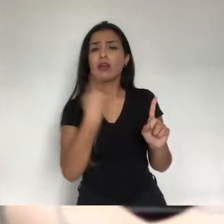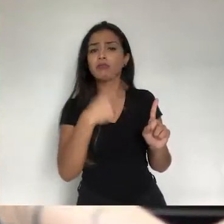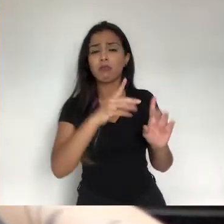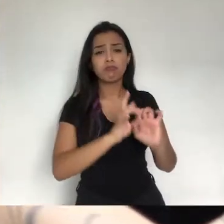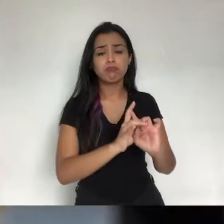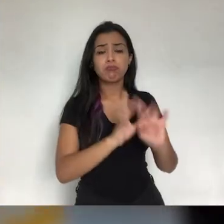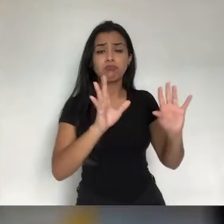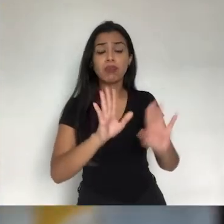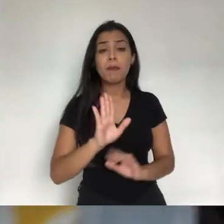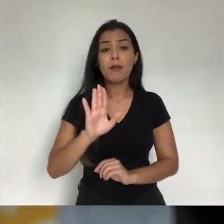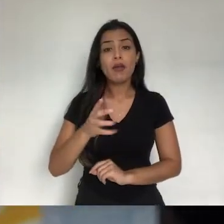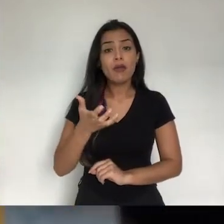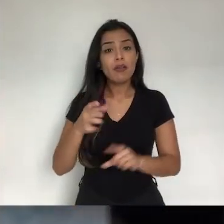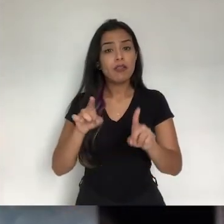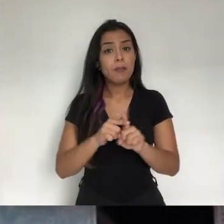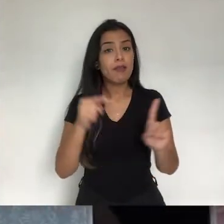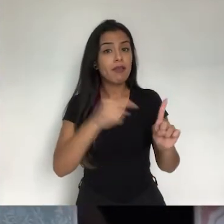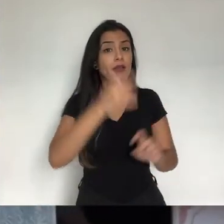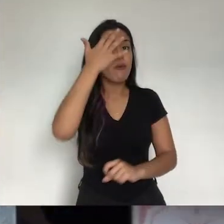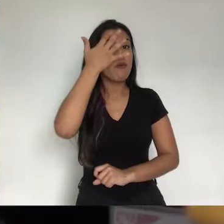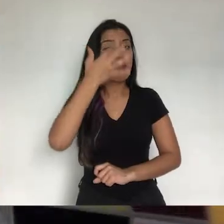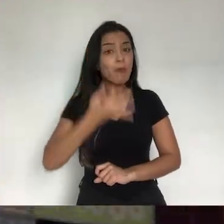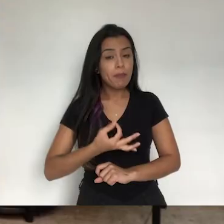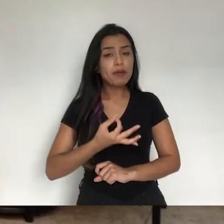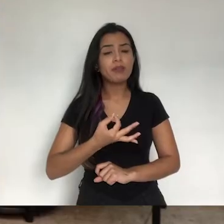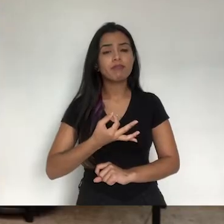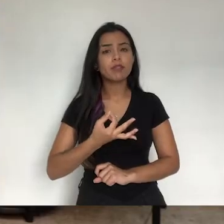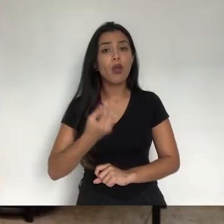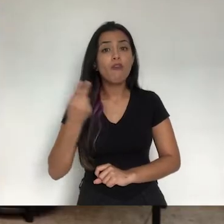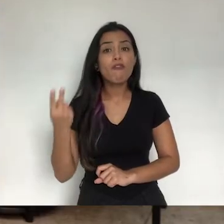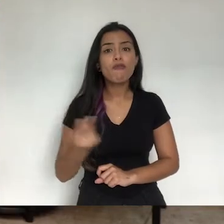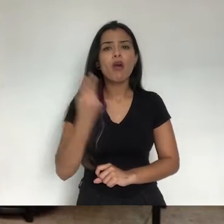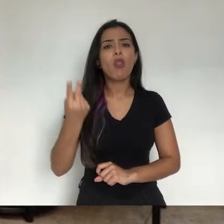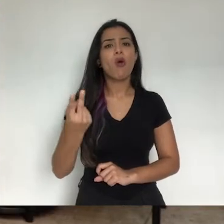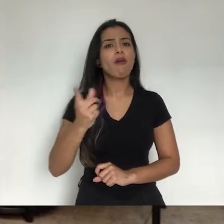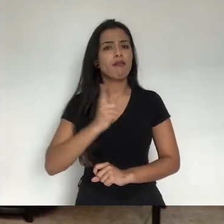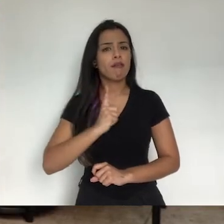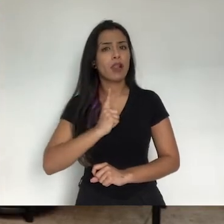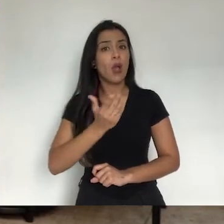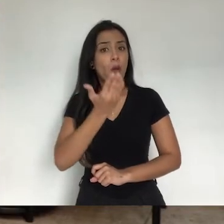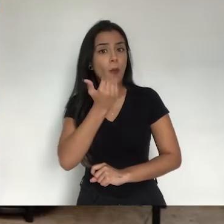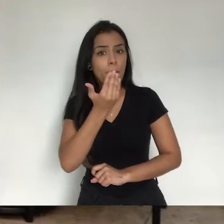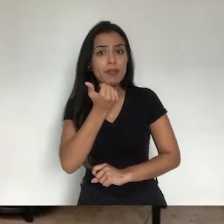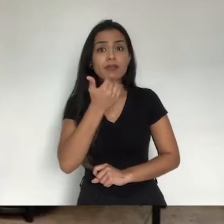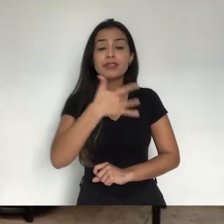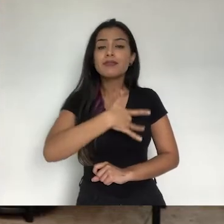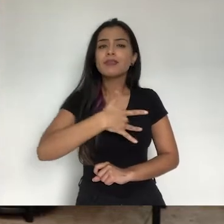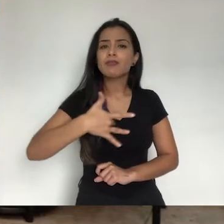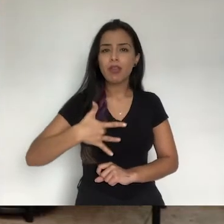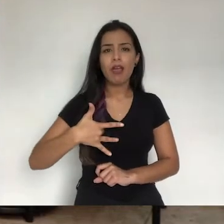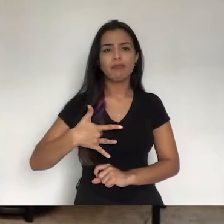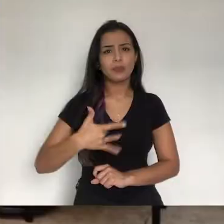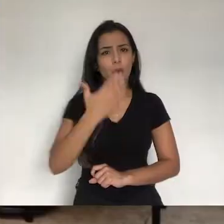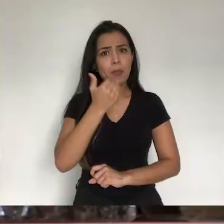vontades dele, mas eu quero que ele entenda qual é o valor de se constituir em base uma comida